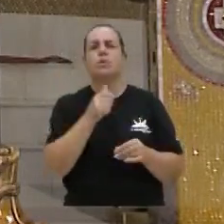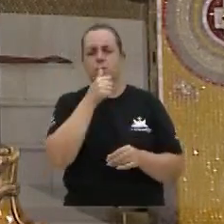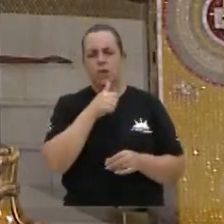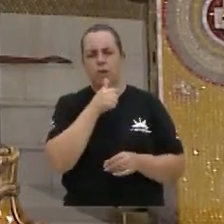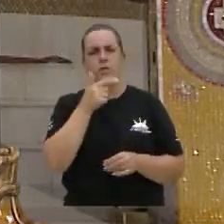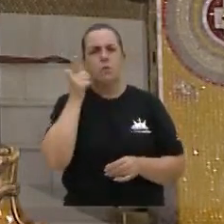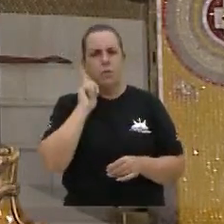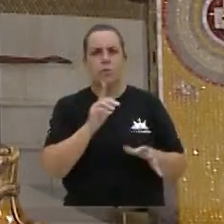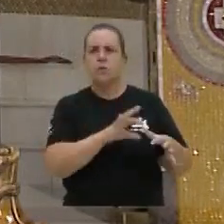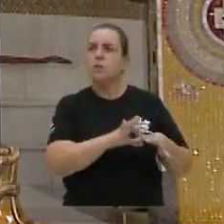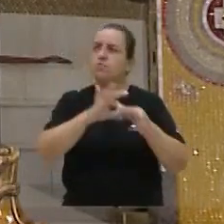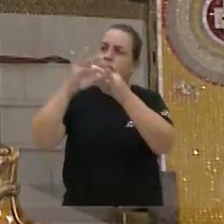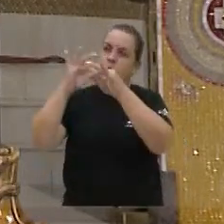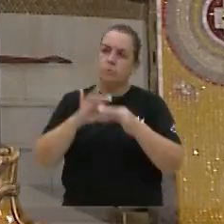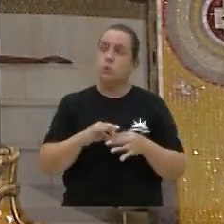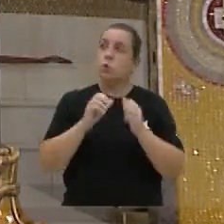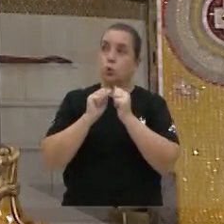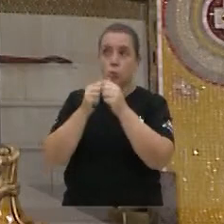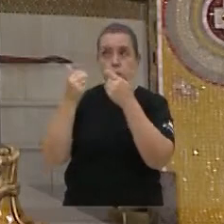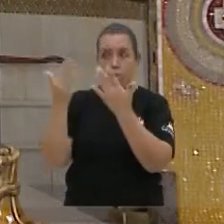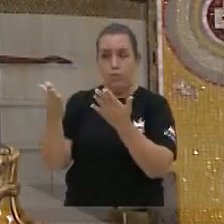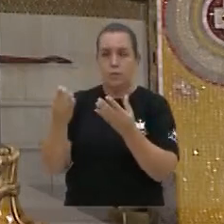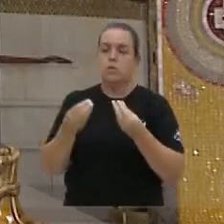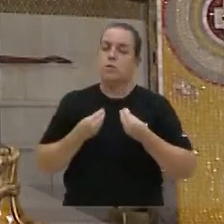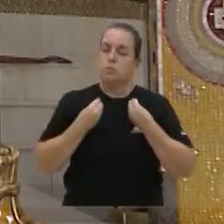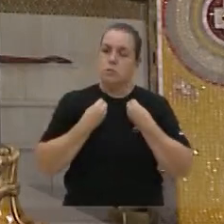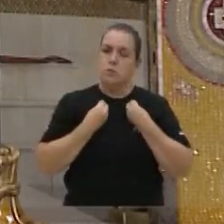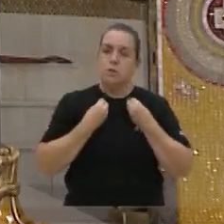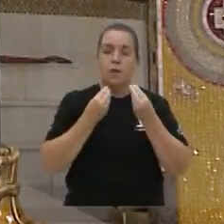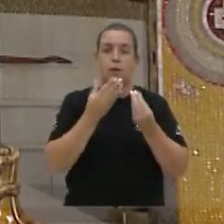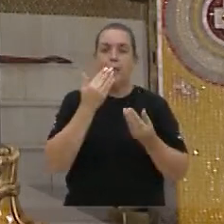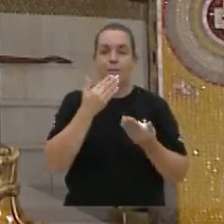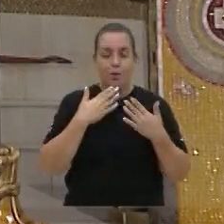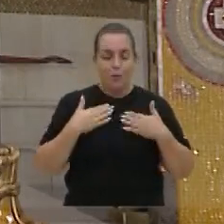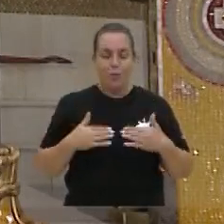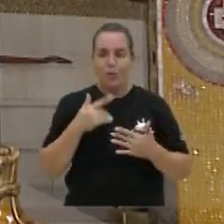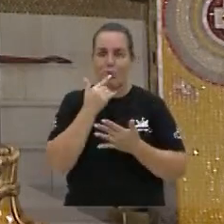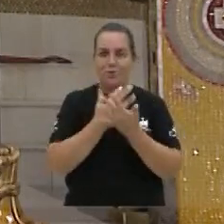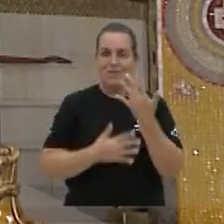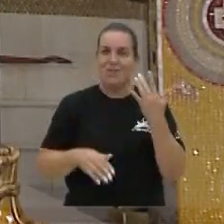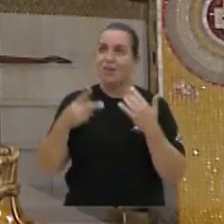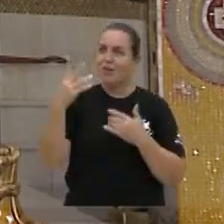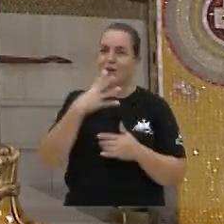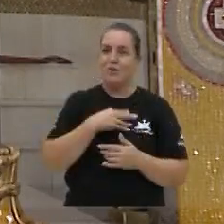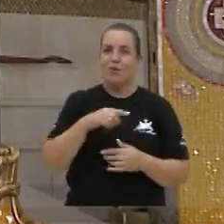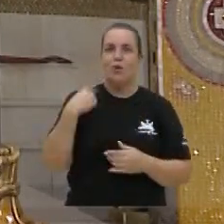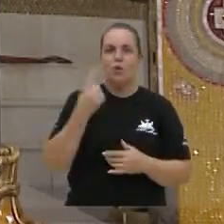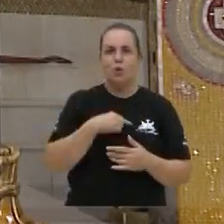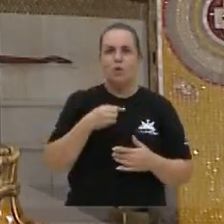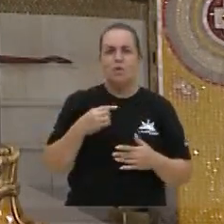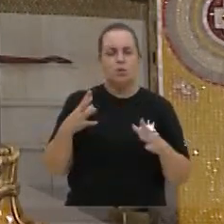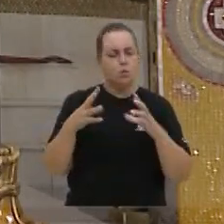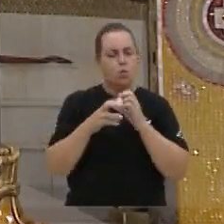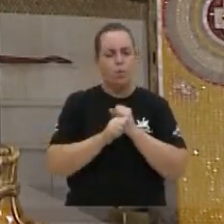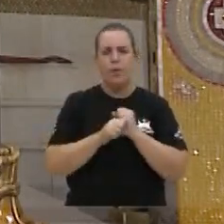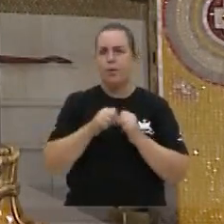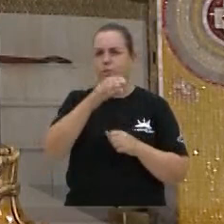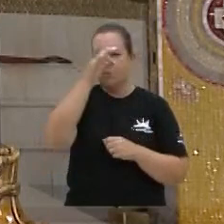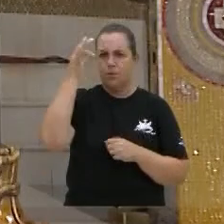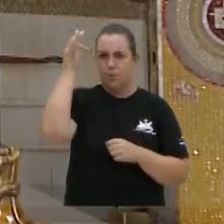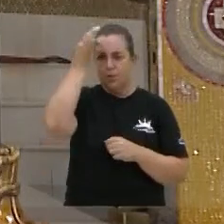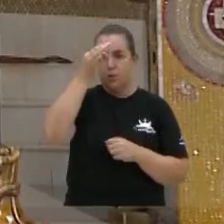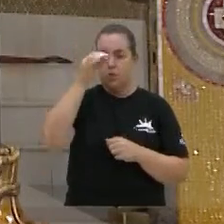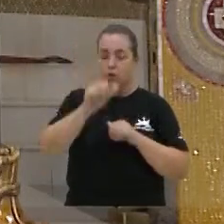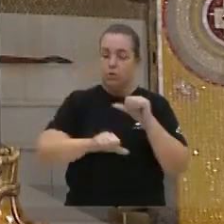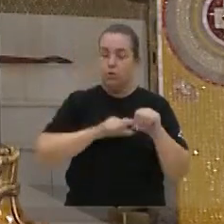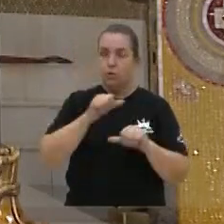reconcilia convosco, e concedei que, alimentando-nos com o corpo e o sangue do vosso Filho, sejamos repletos do Espírito Santo